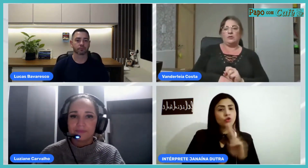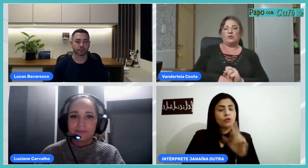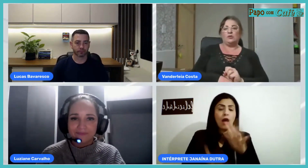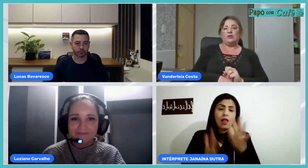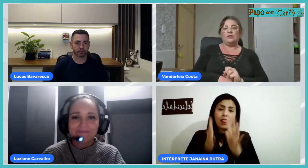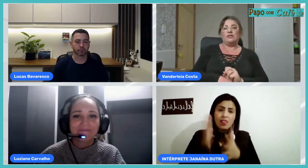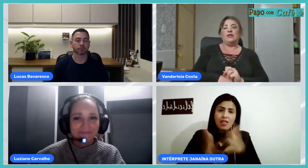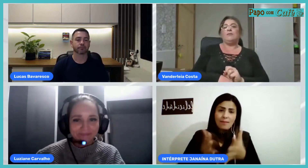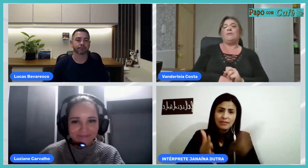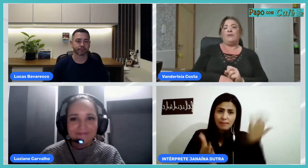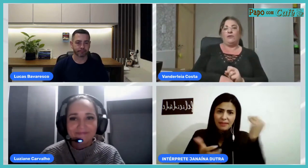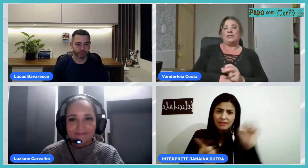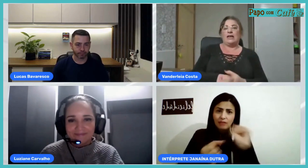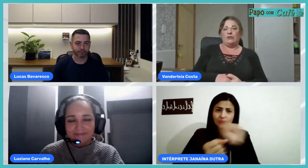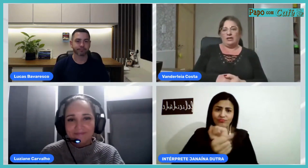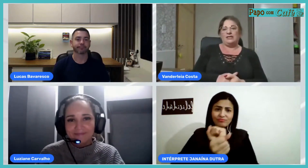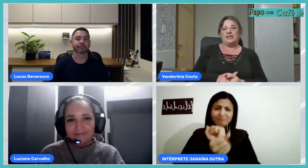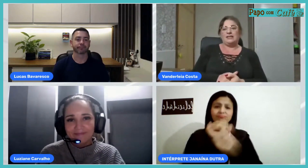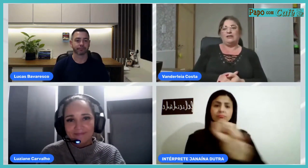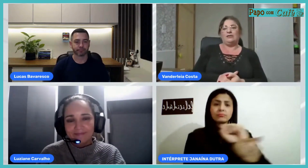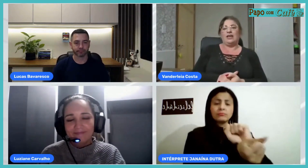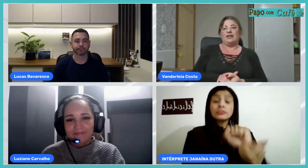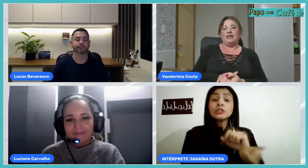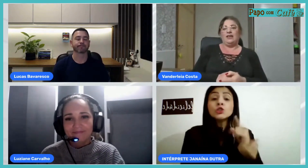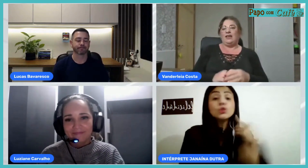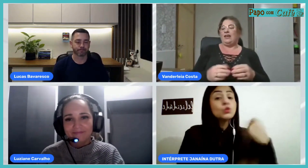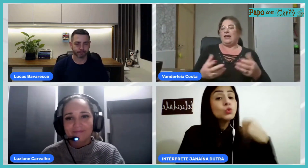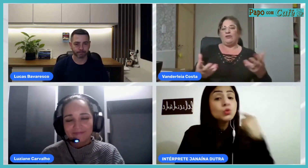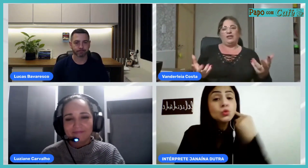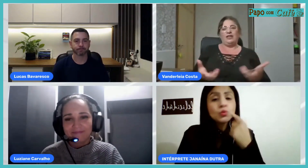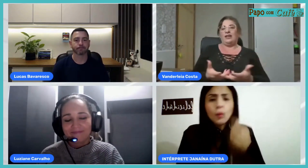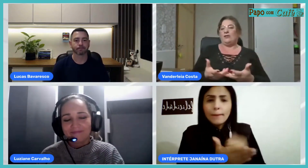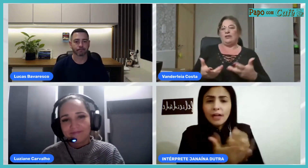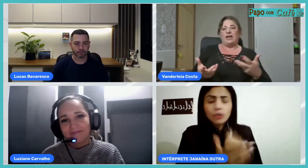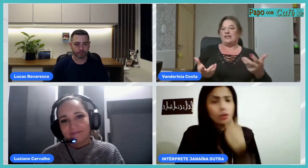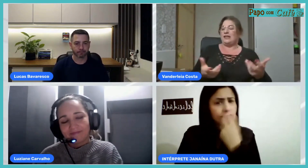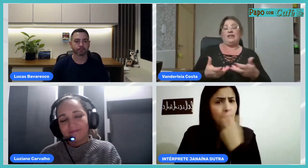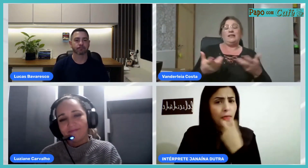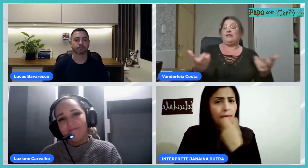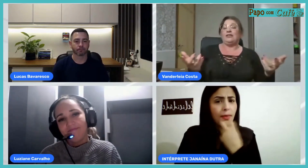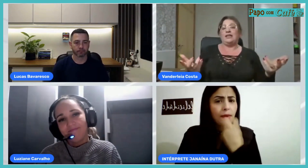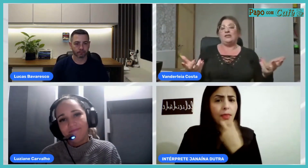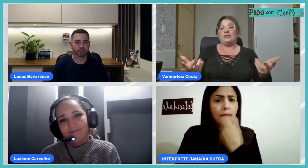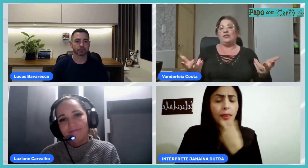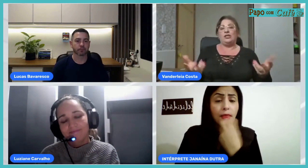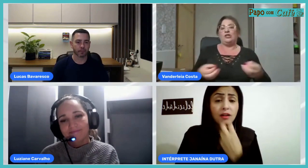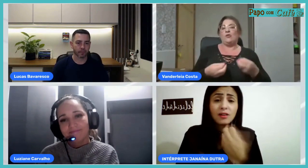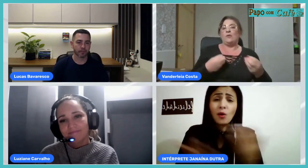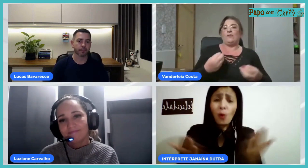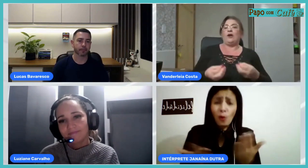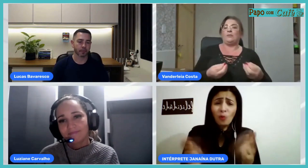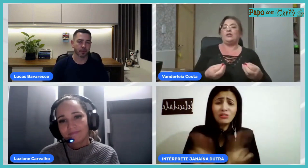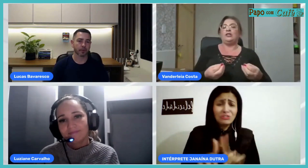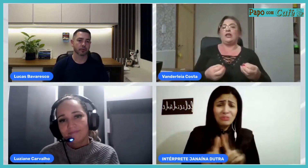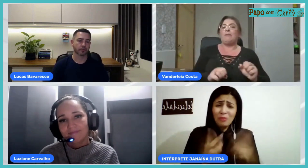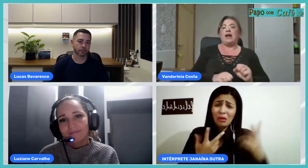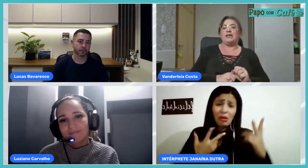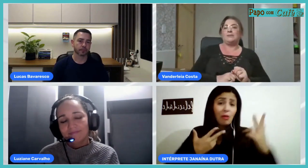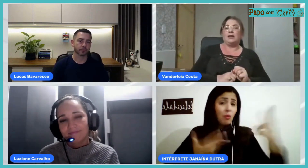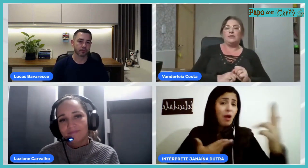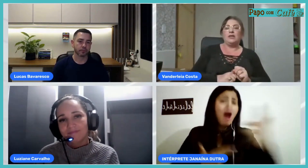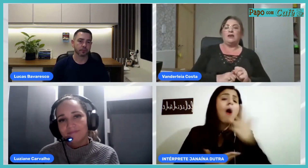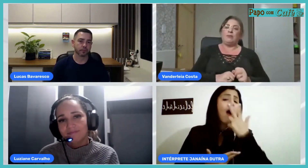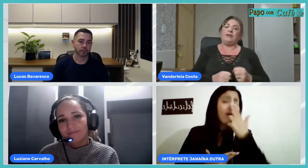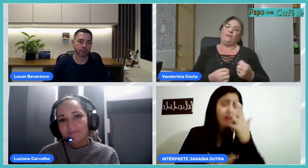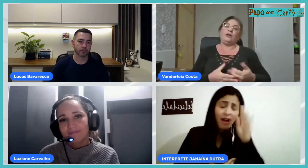amarravam as mãos dos surdos para forçar a oralização, né? E é o que ainda acontece hoje em dia. De alguma forma, a gente